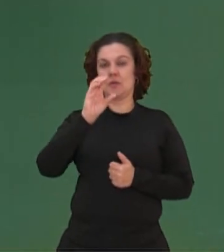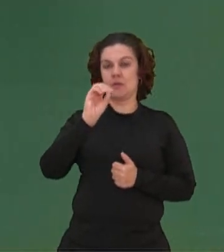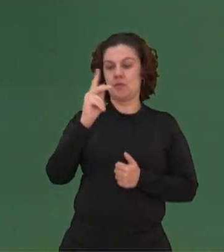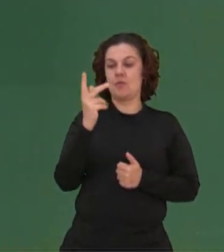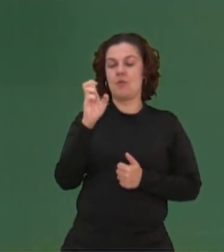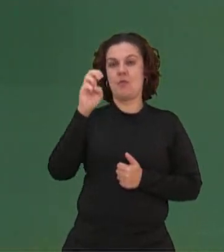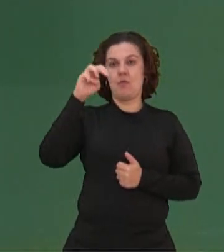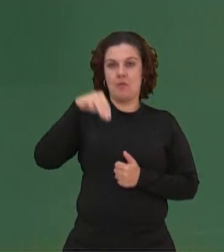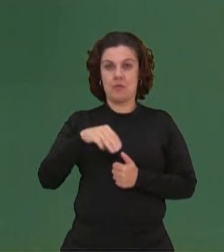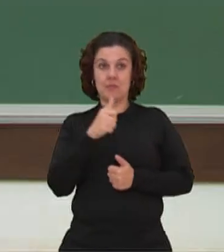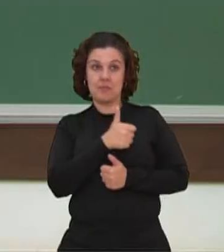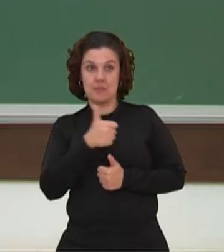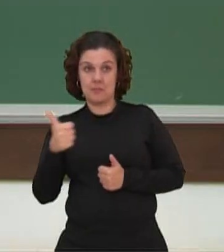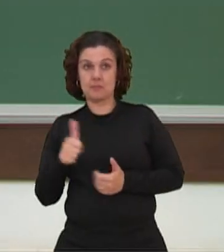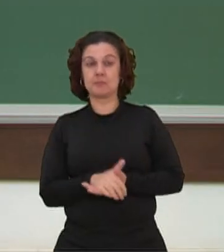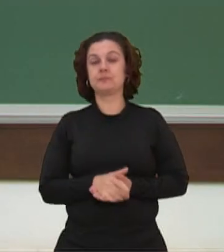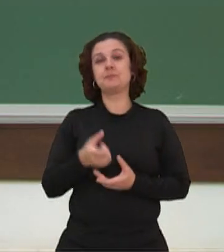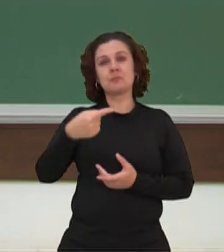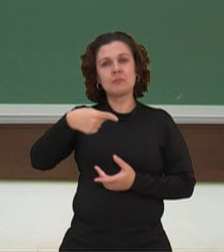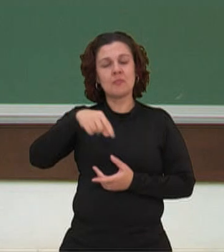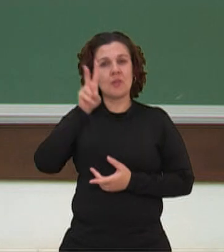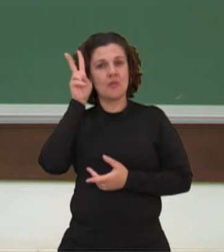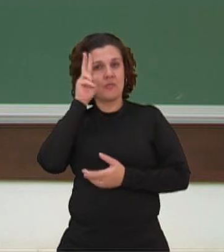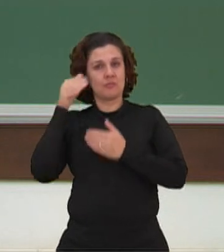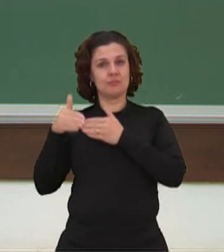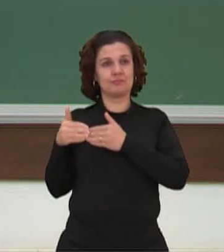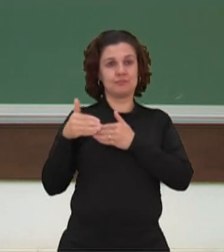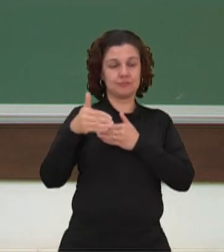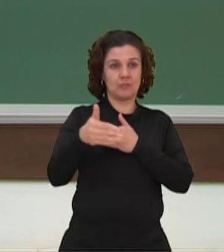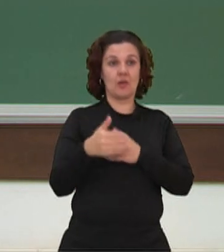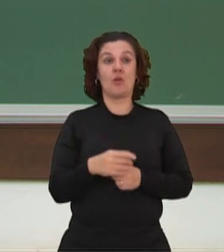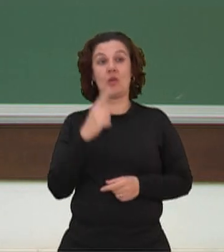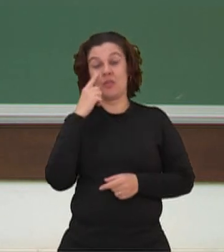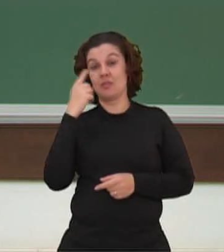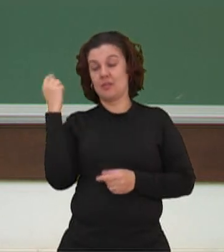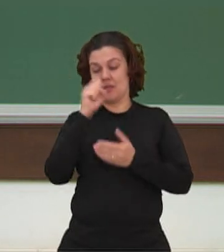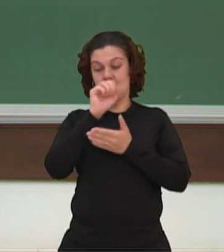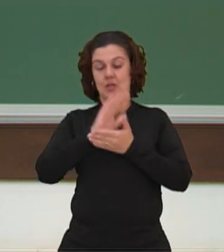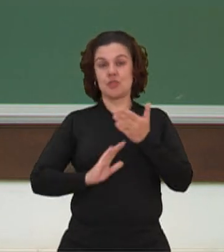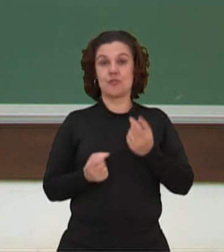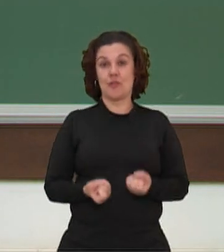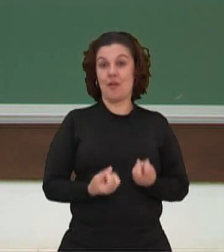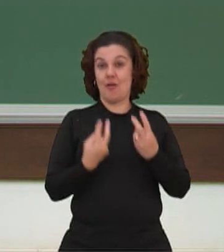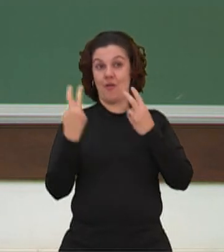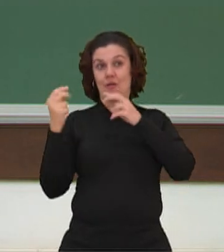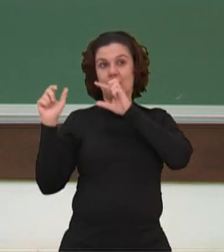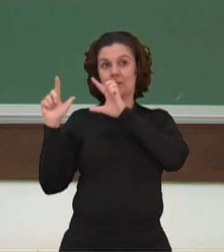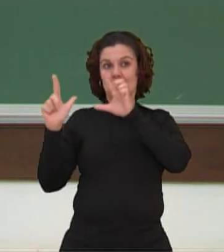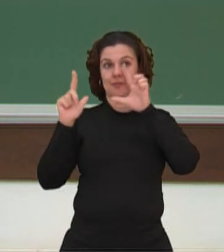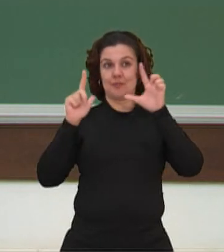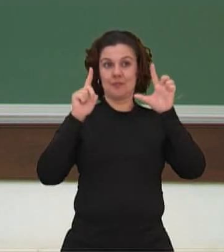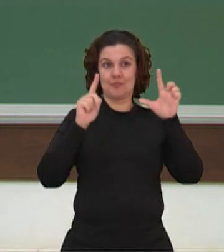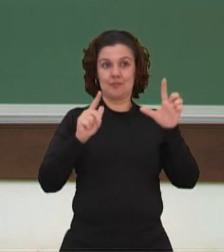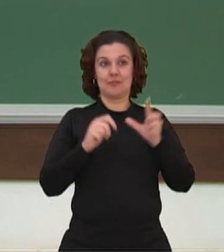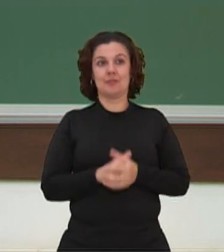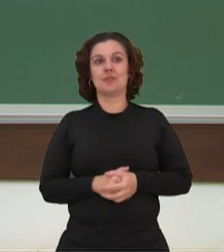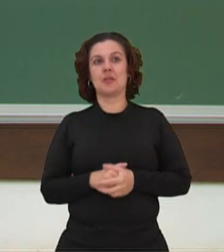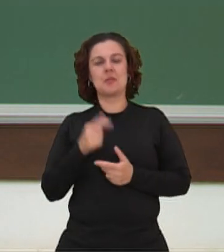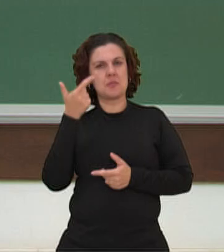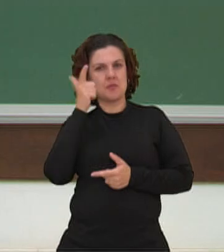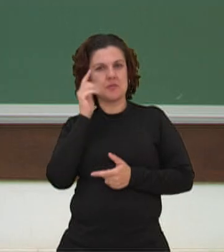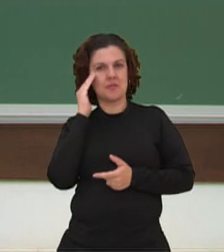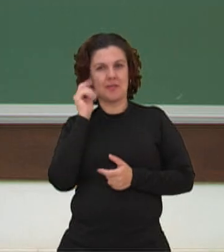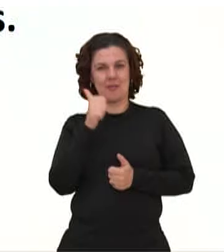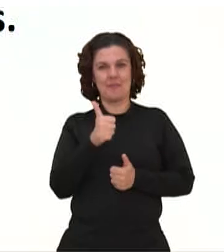criada. Legal? Então, para a gente continuar falando do Getúlio, tem uma tarefa para você observar os vários rostos do Getúlio aí para a gente